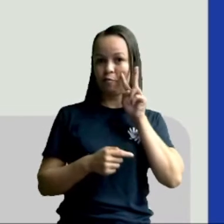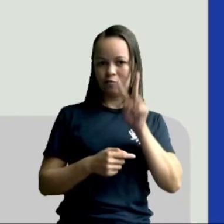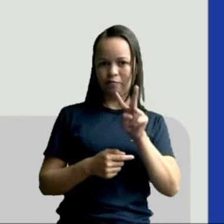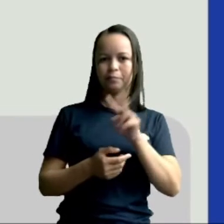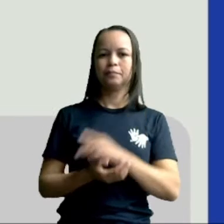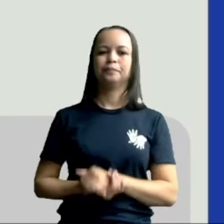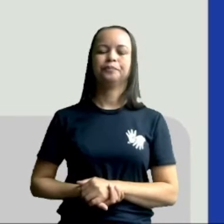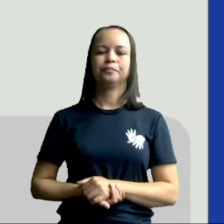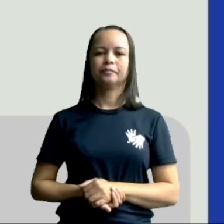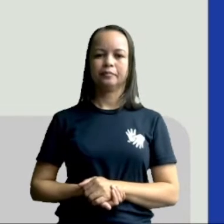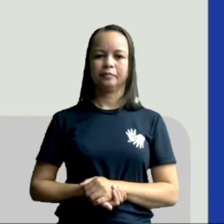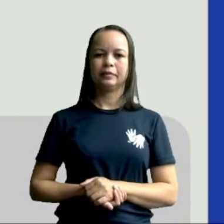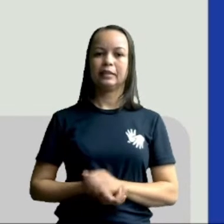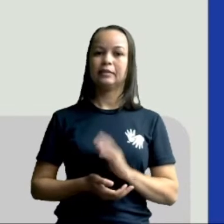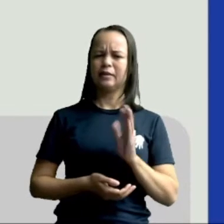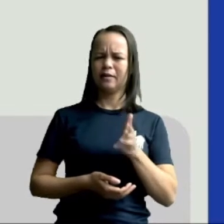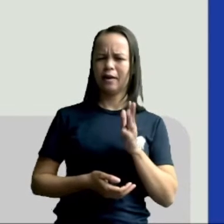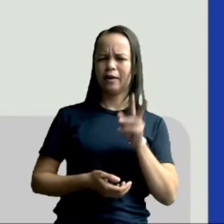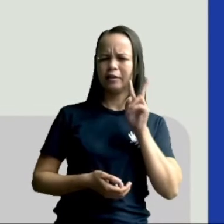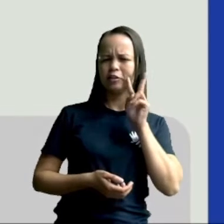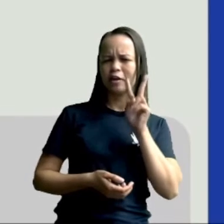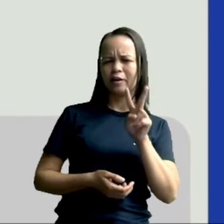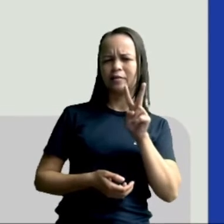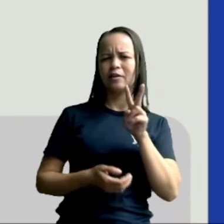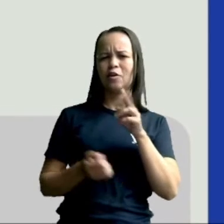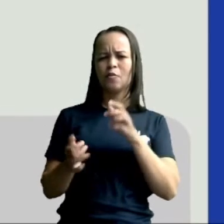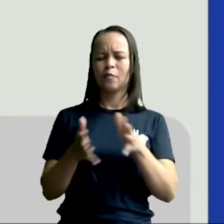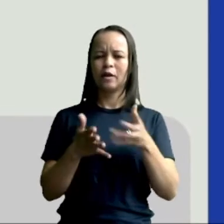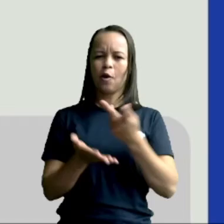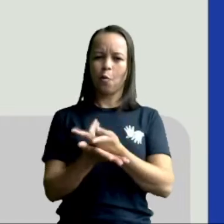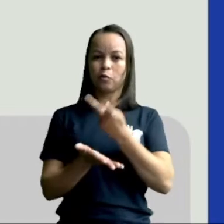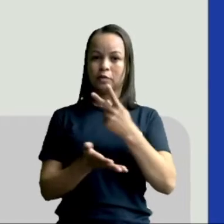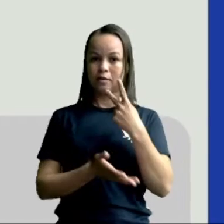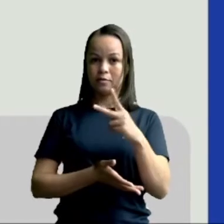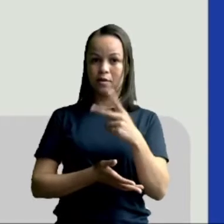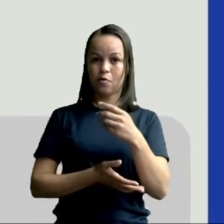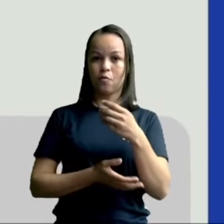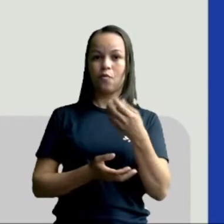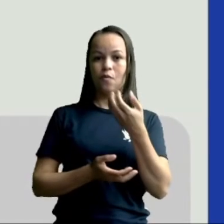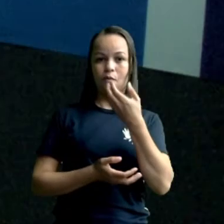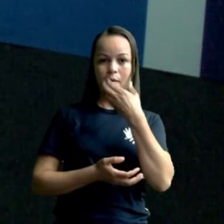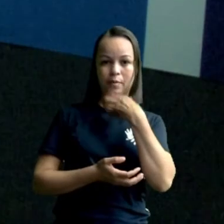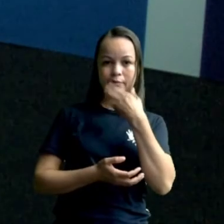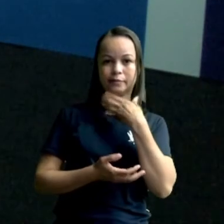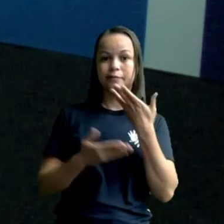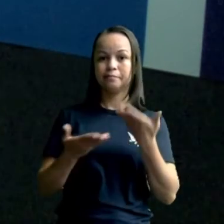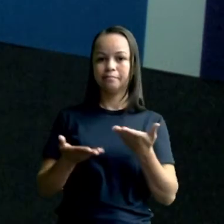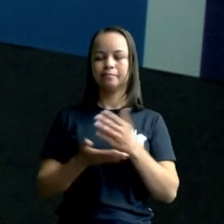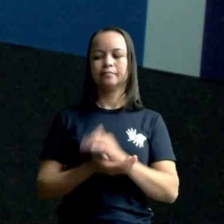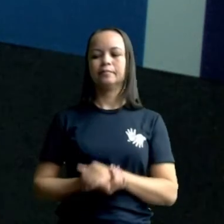ver? Será que já deu para ver o que aconteceu? Vamos lá.